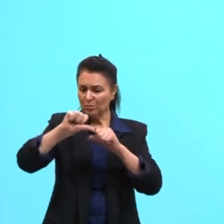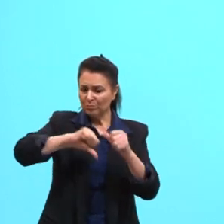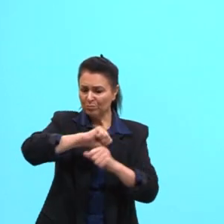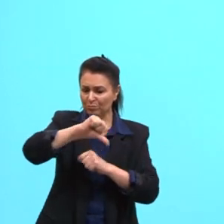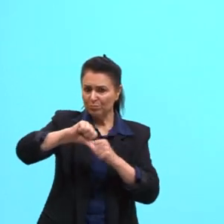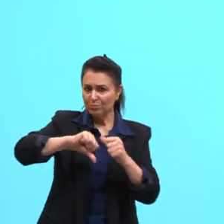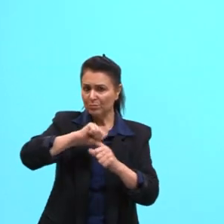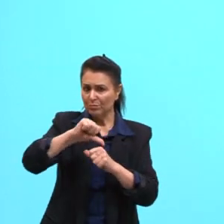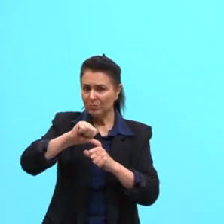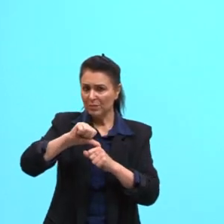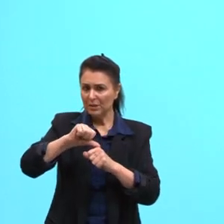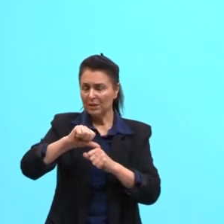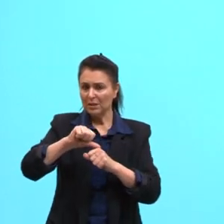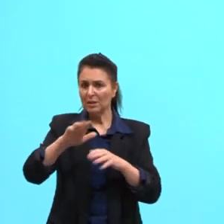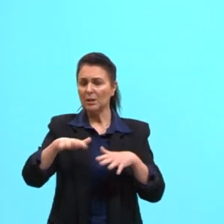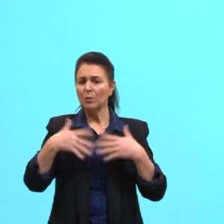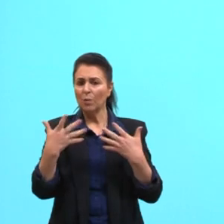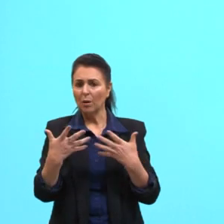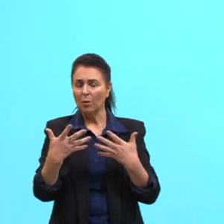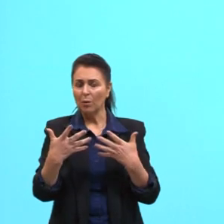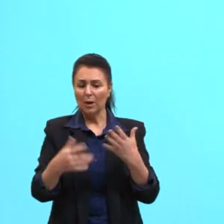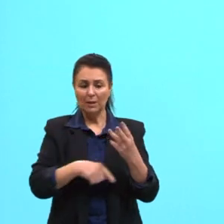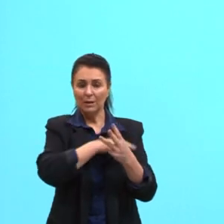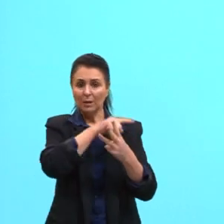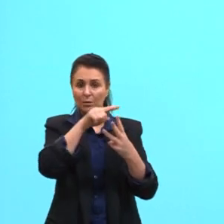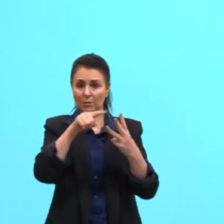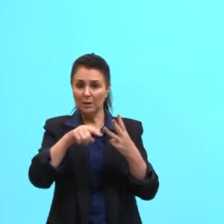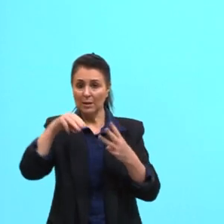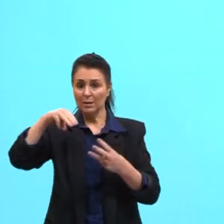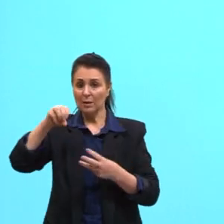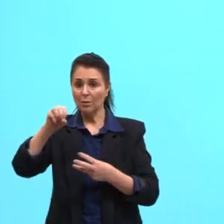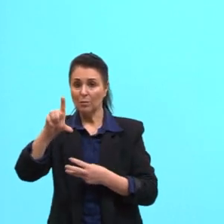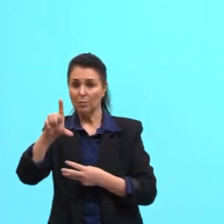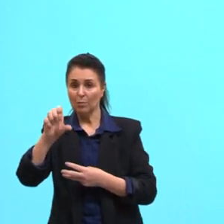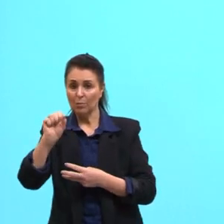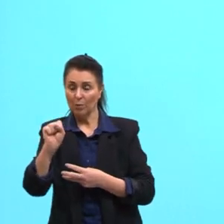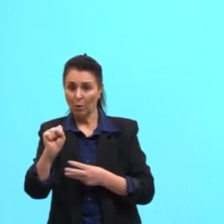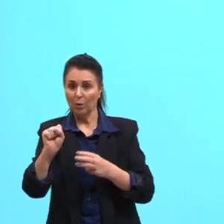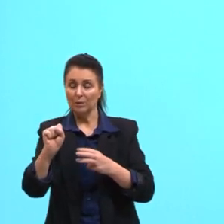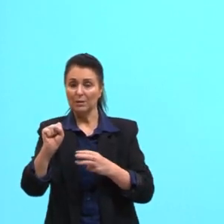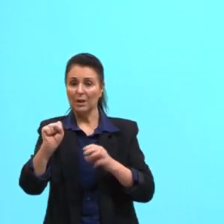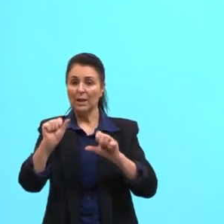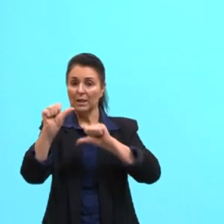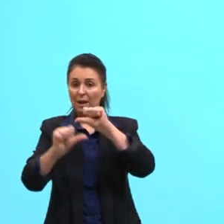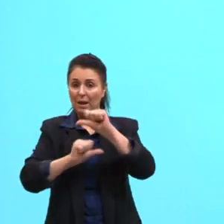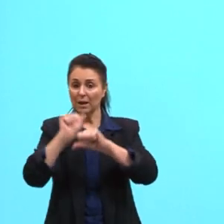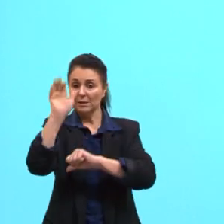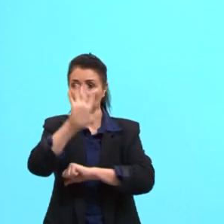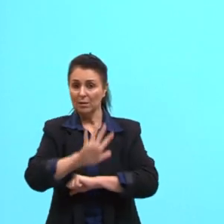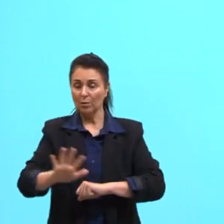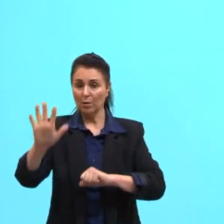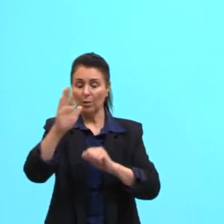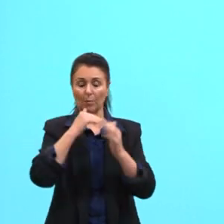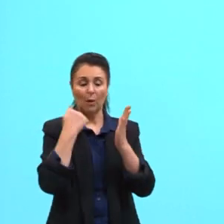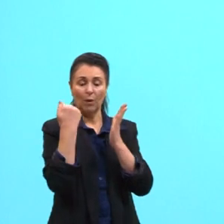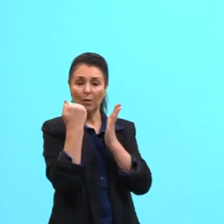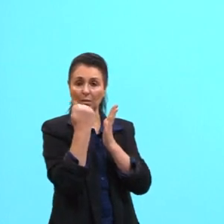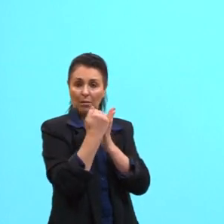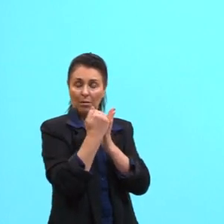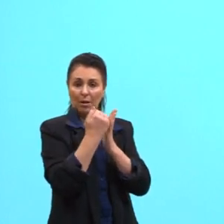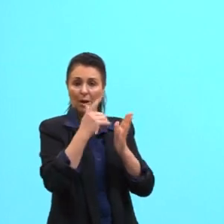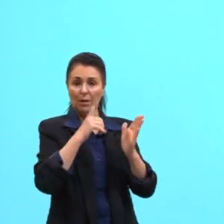listando reagente Ele tá em 3 mols na reação global e na etapa ele